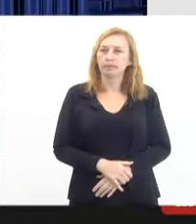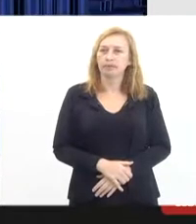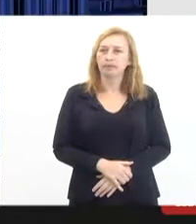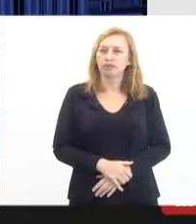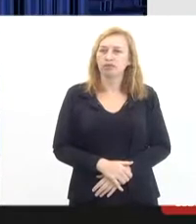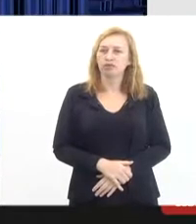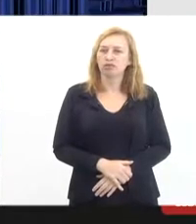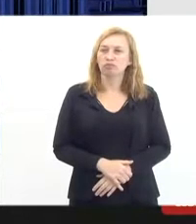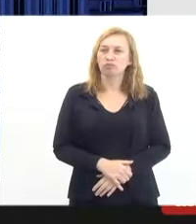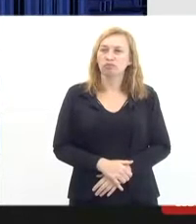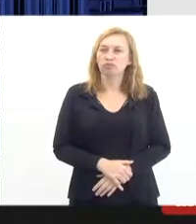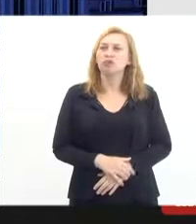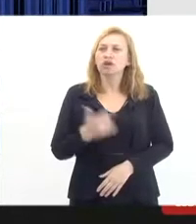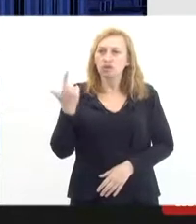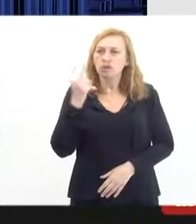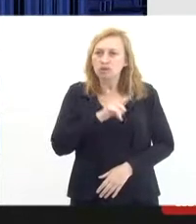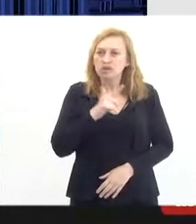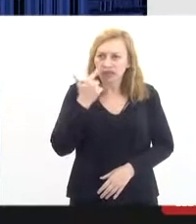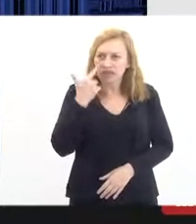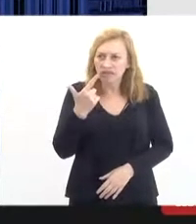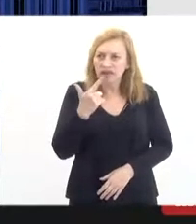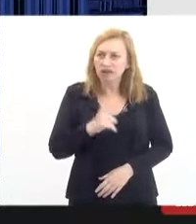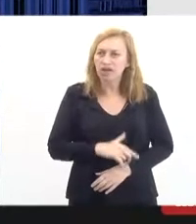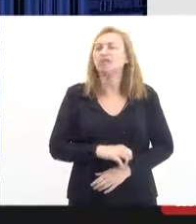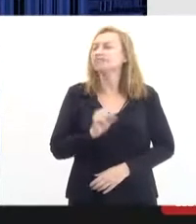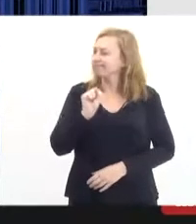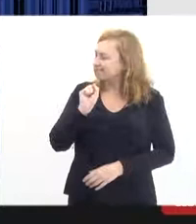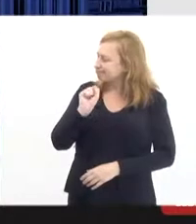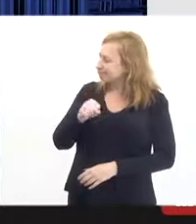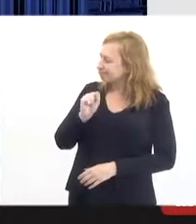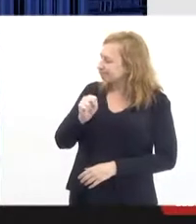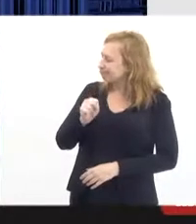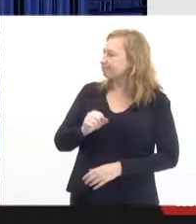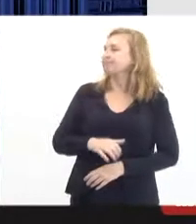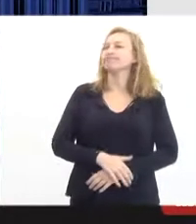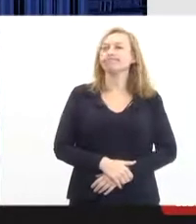os senhores estão conseguindo visualizar? Perfeitamente.